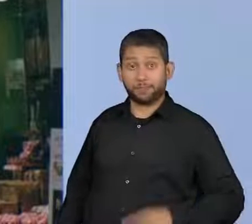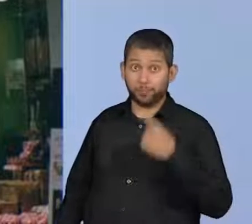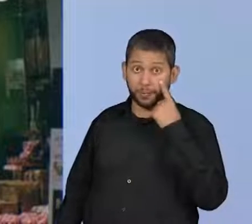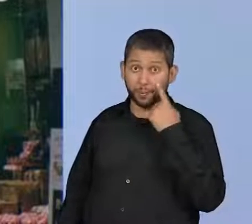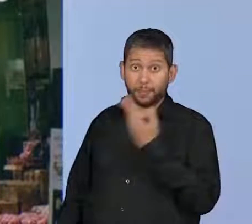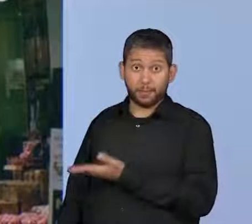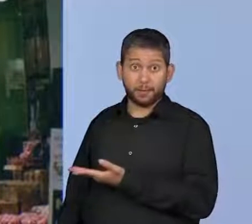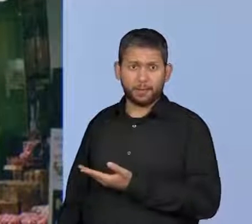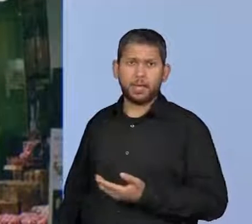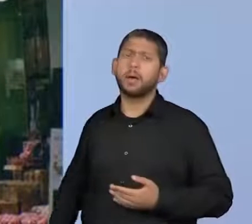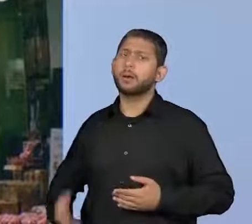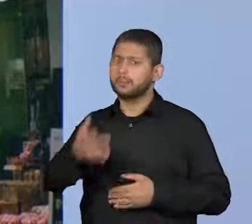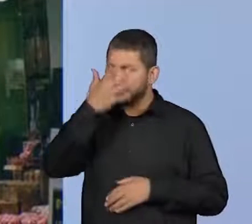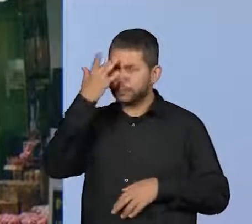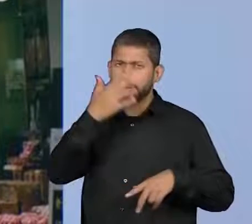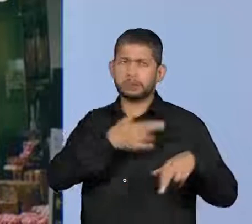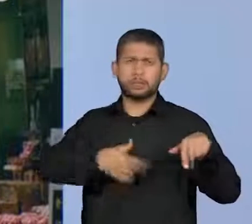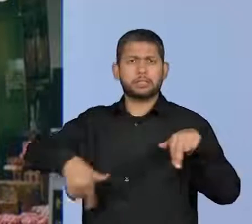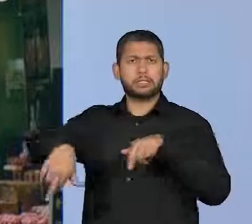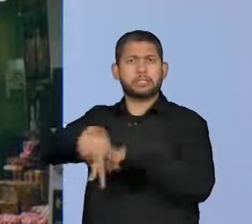tem muita gente.